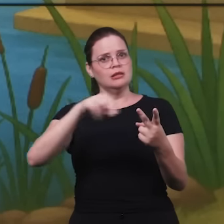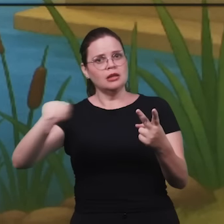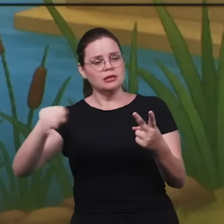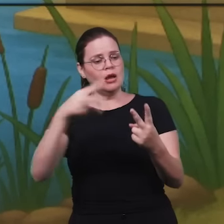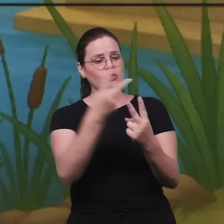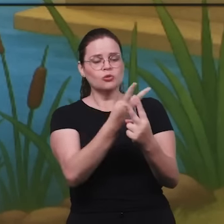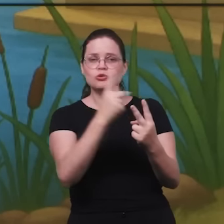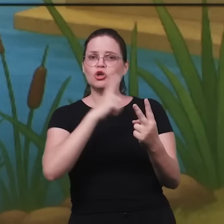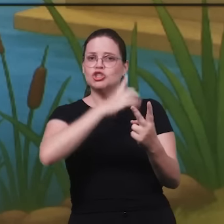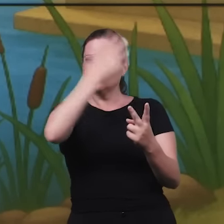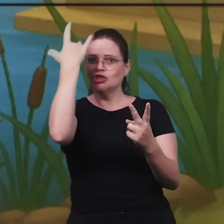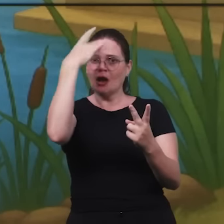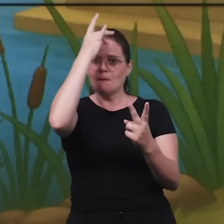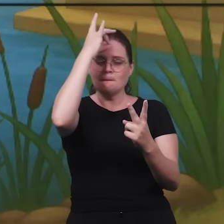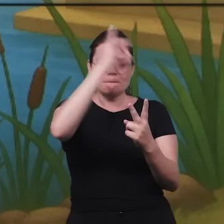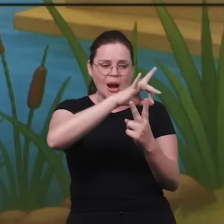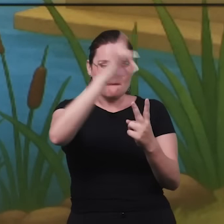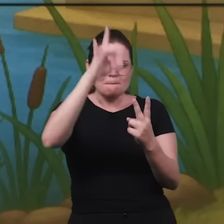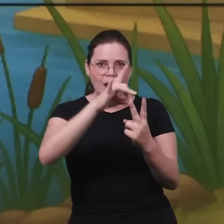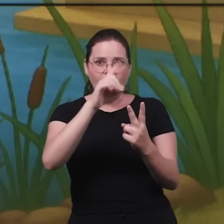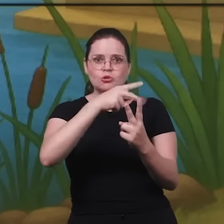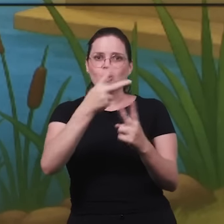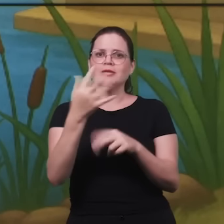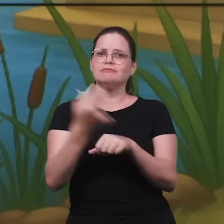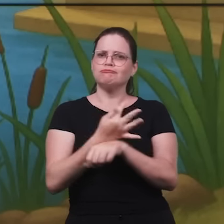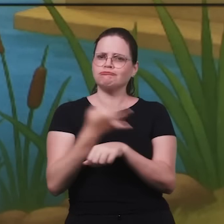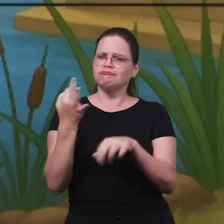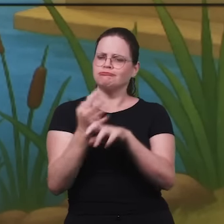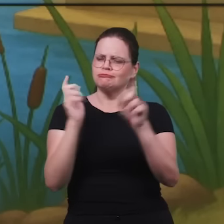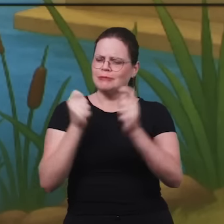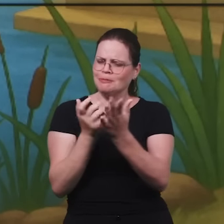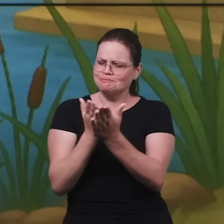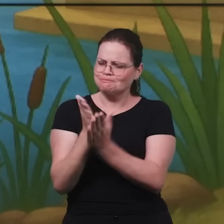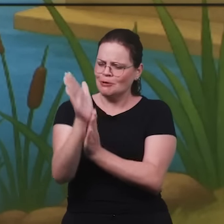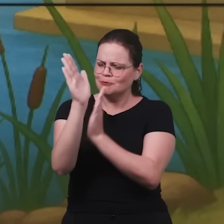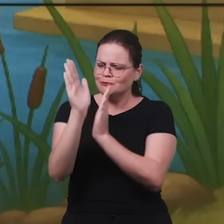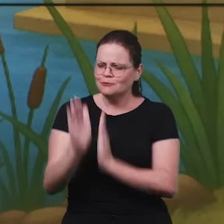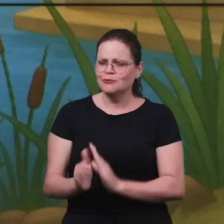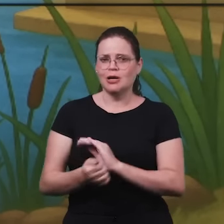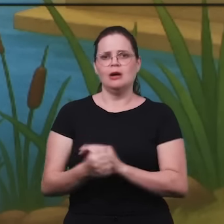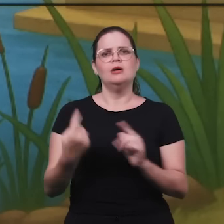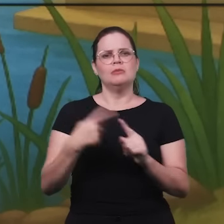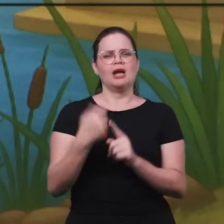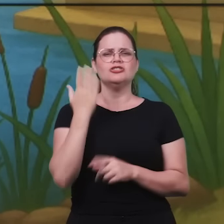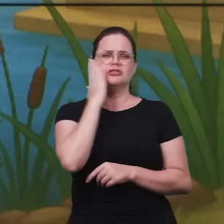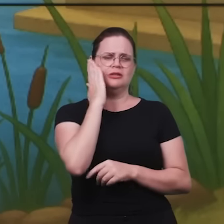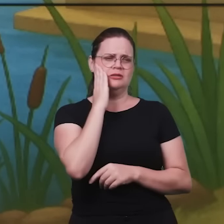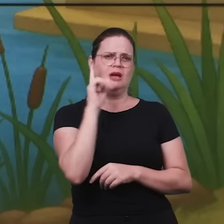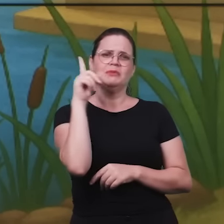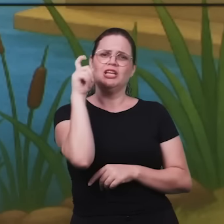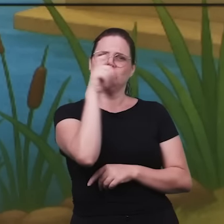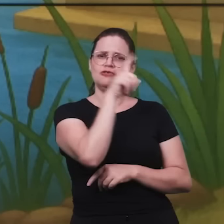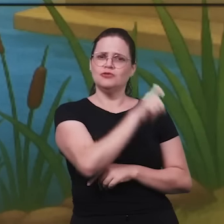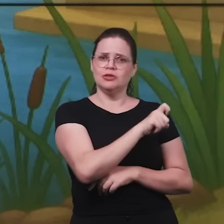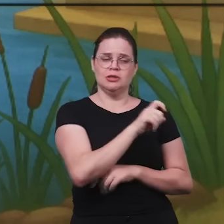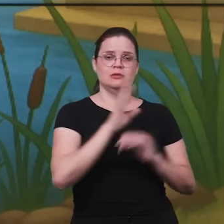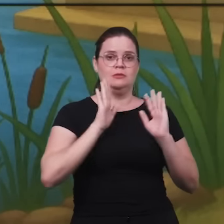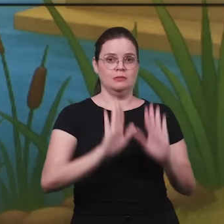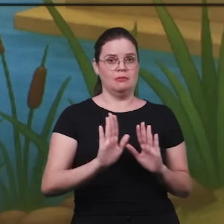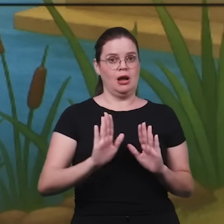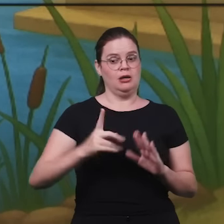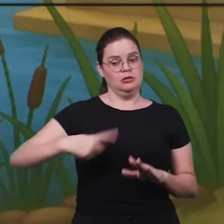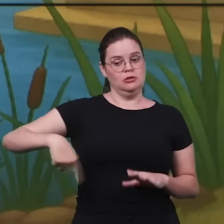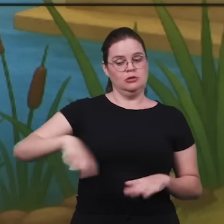Espírito Santo. Em meio a tantas coisas difíceis que vivemos neste mundo, precisamos orar.